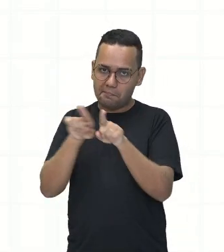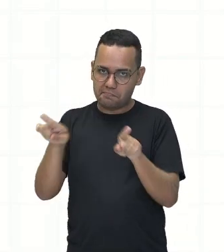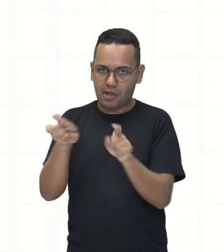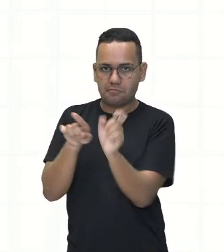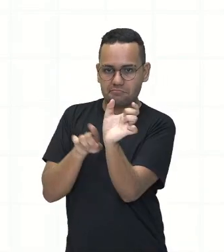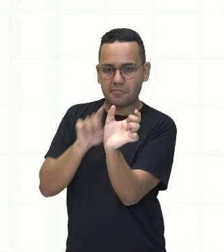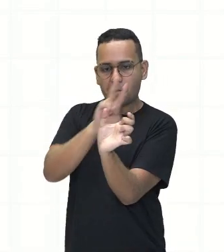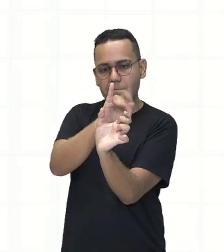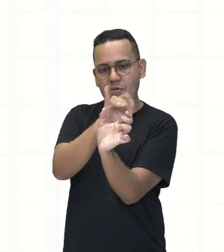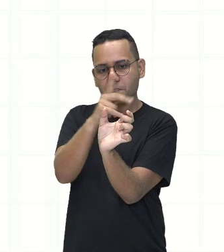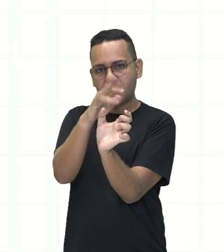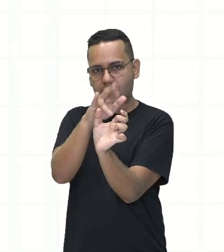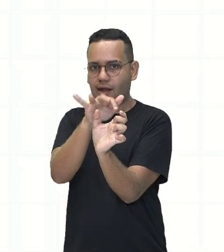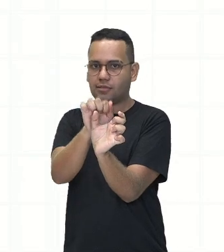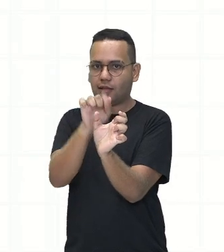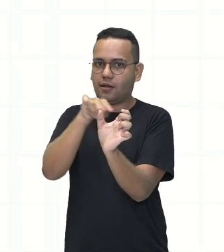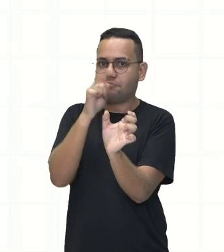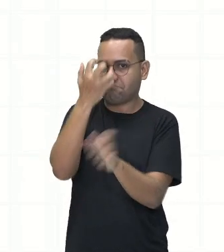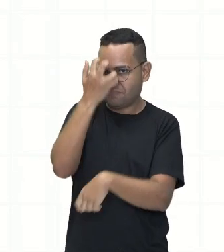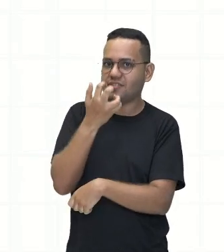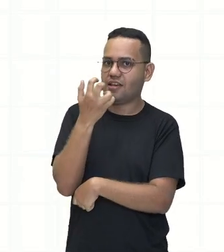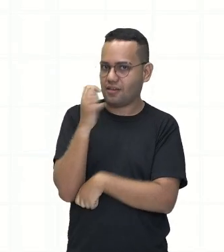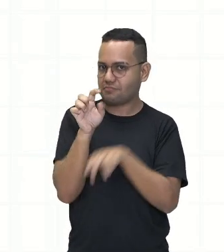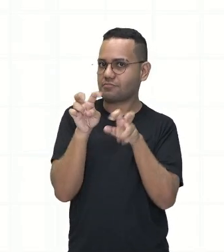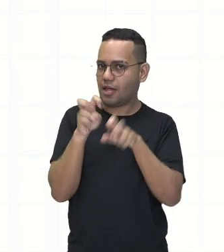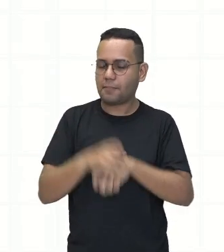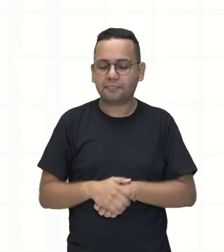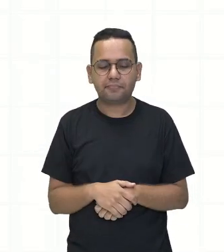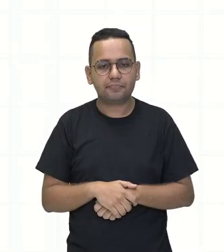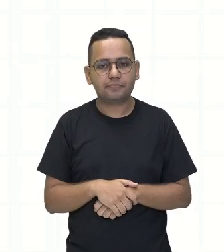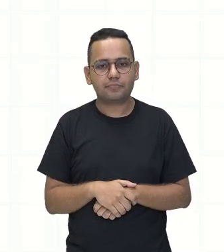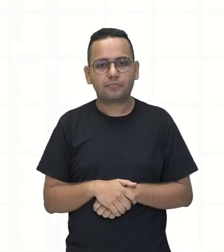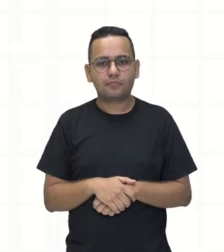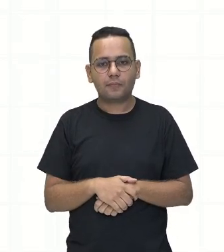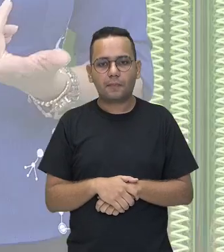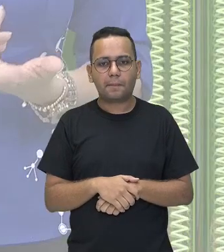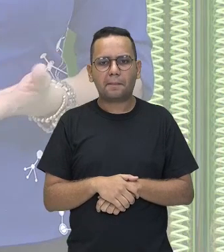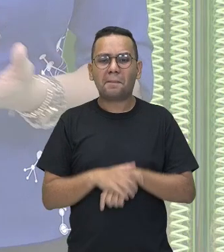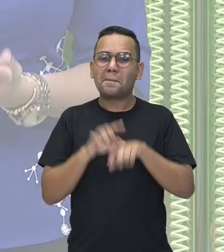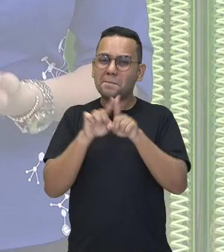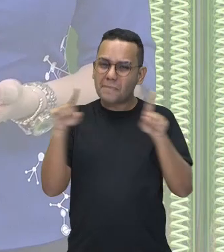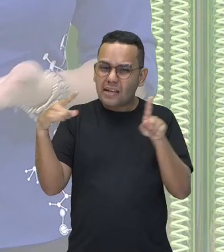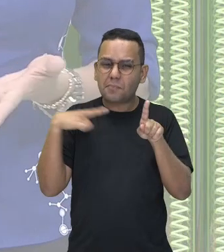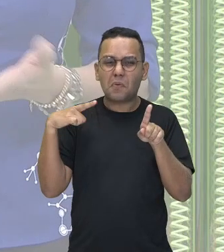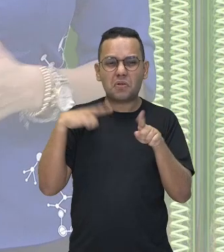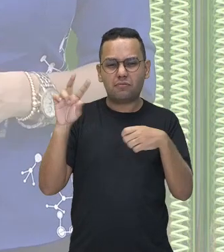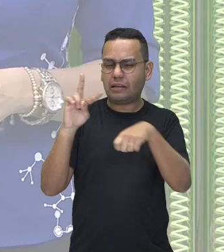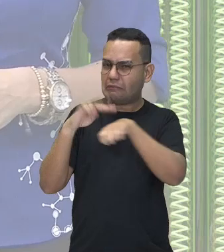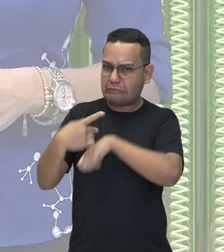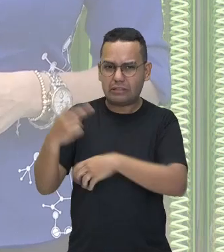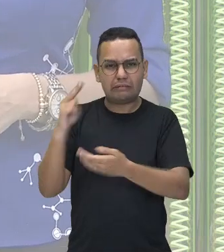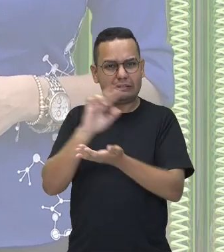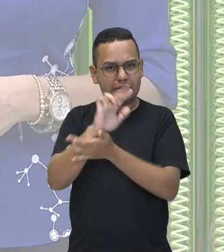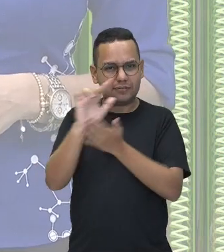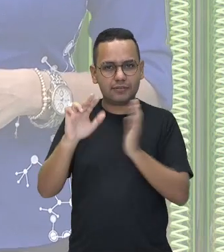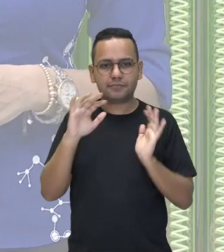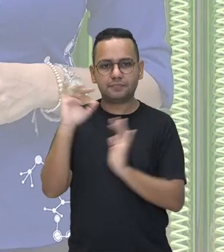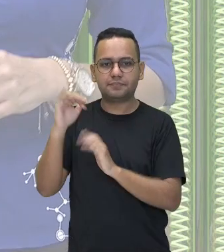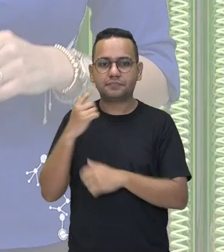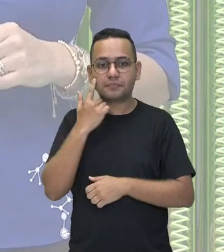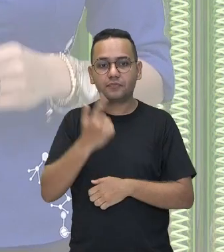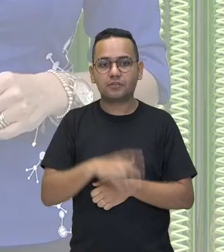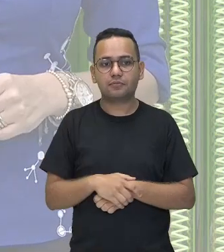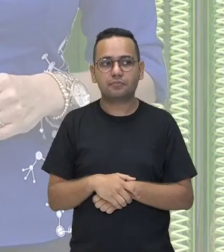algo muito sério. É tão sério que pode ter inúmeras consequências, né? Como impacto